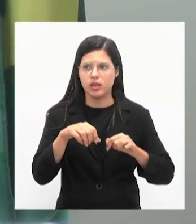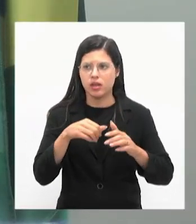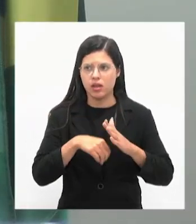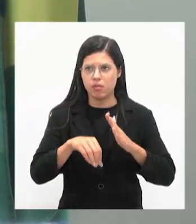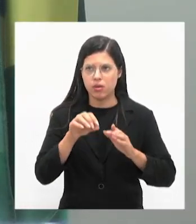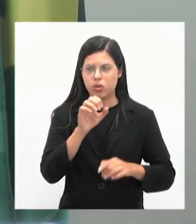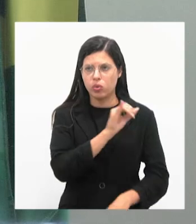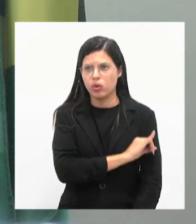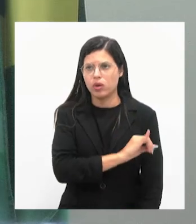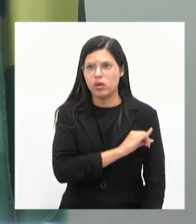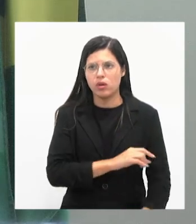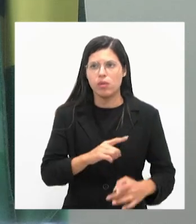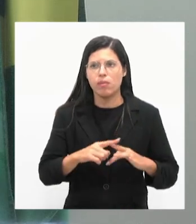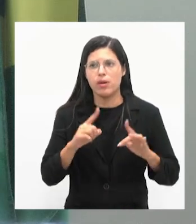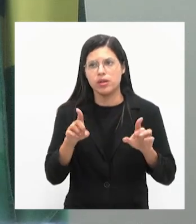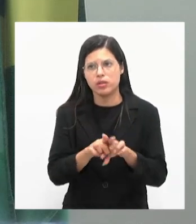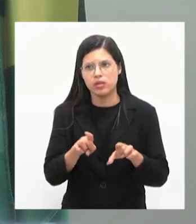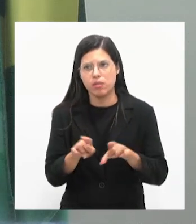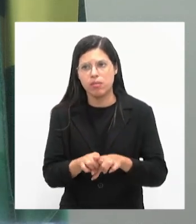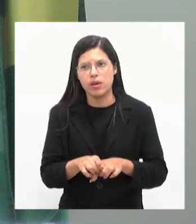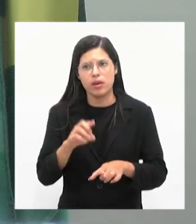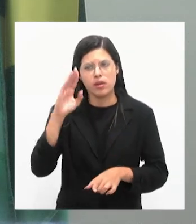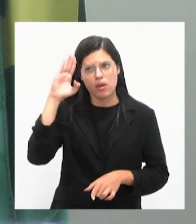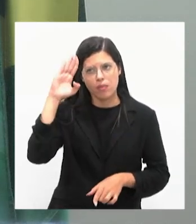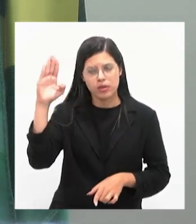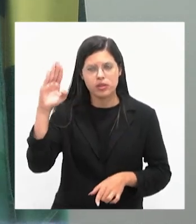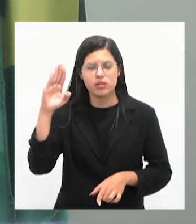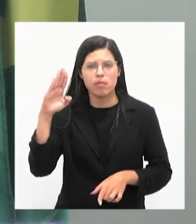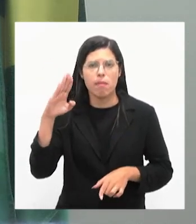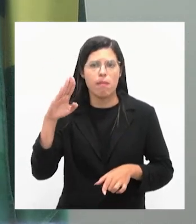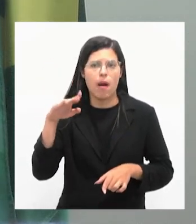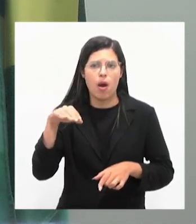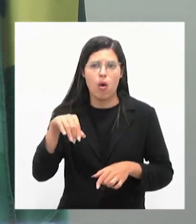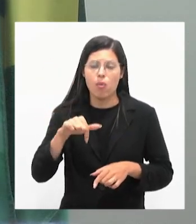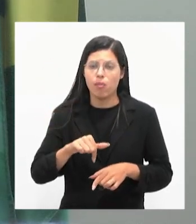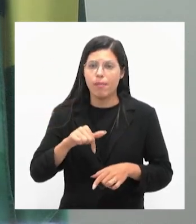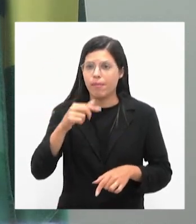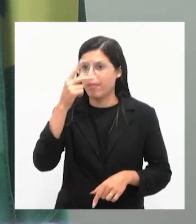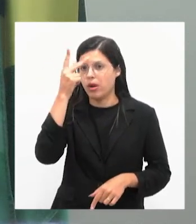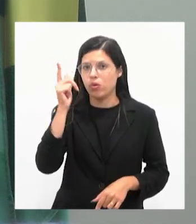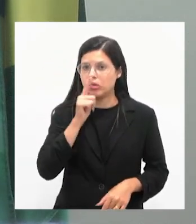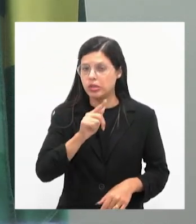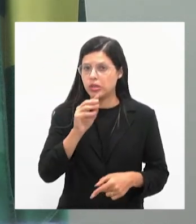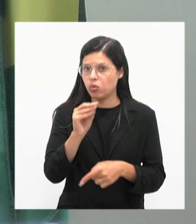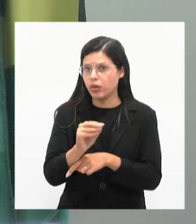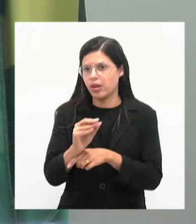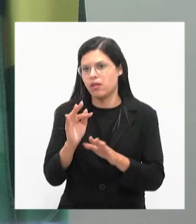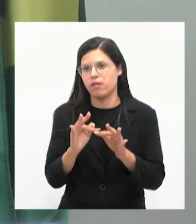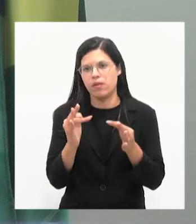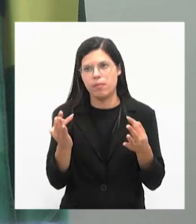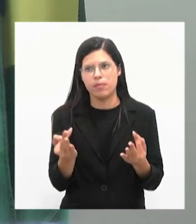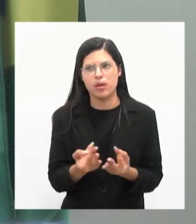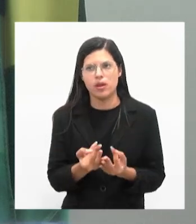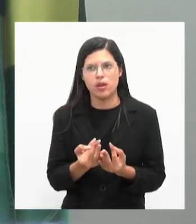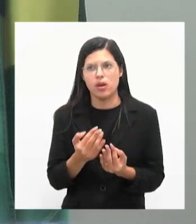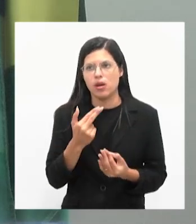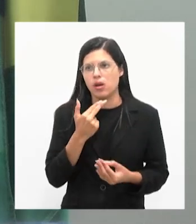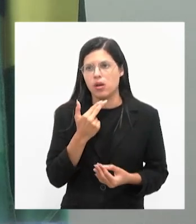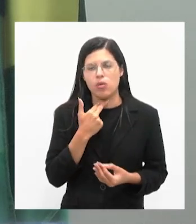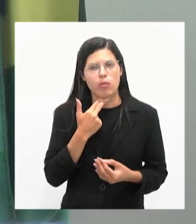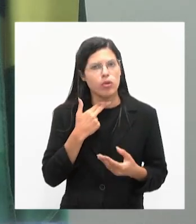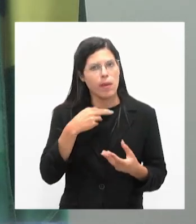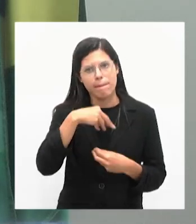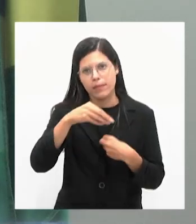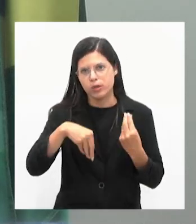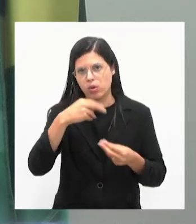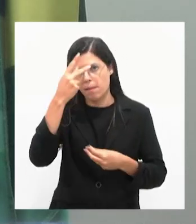vetores de sustentação das famílias. Sim. Nós não podemos misturar quem usa a moto para o mal e quem usa a moto para o